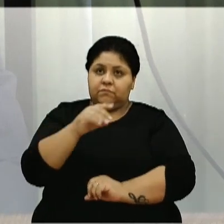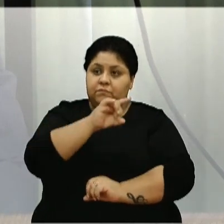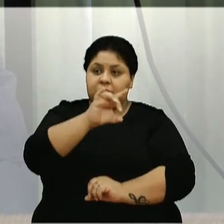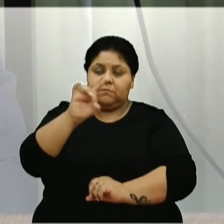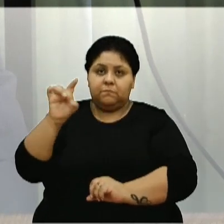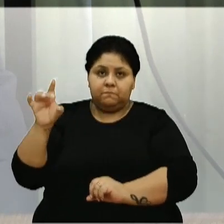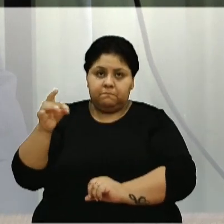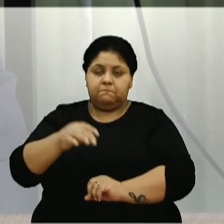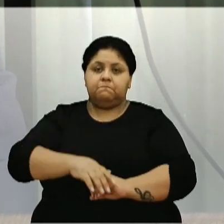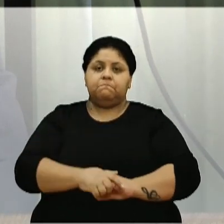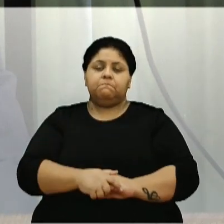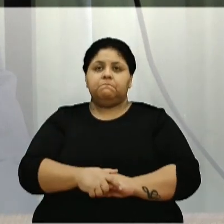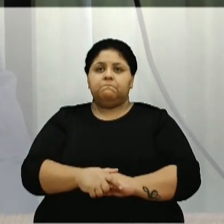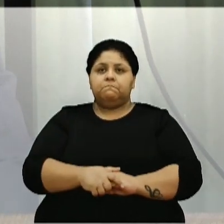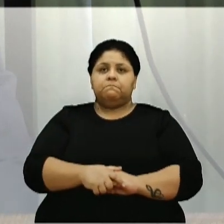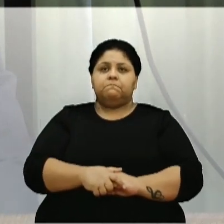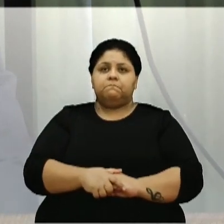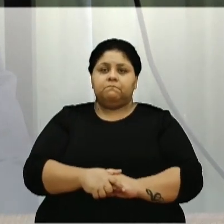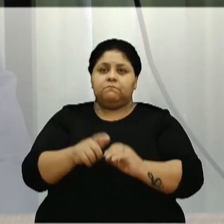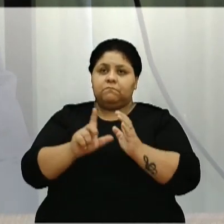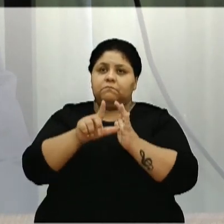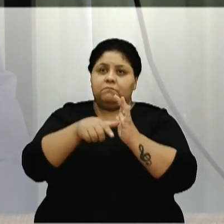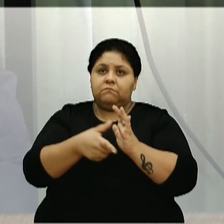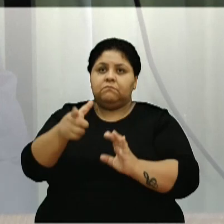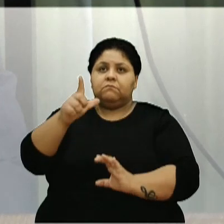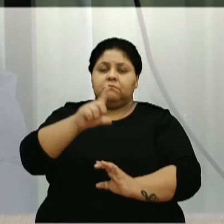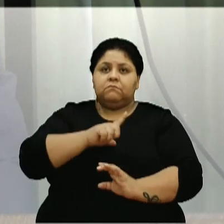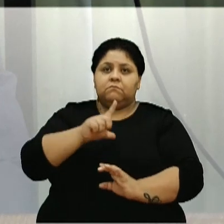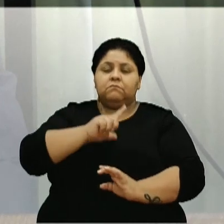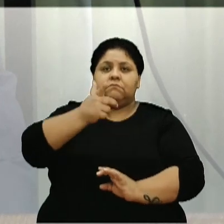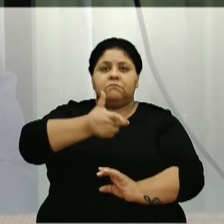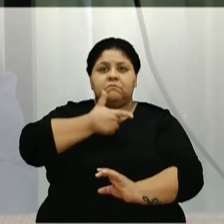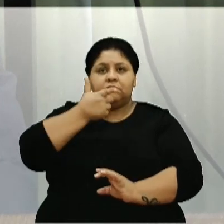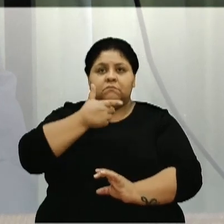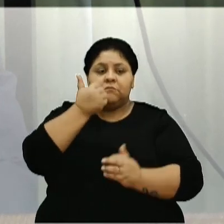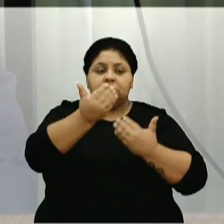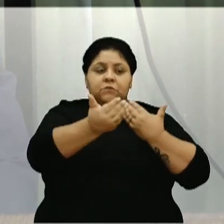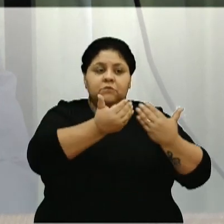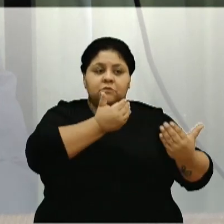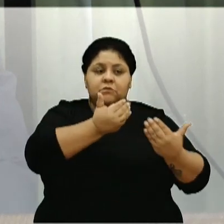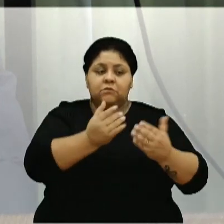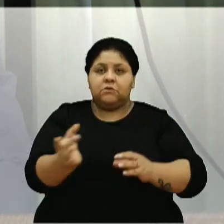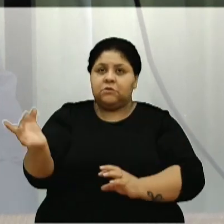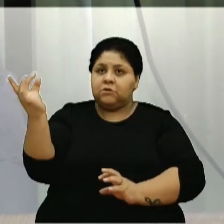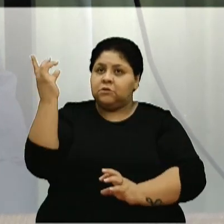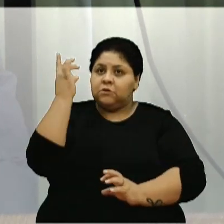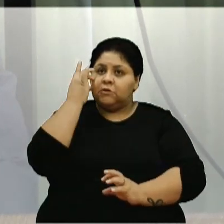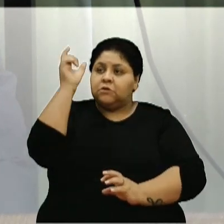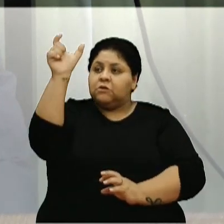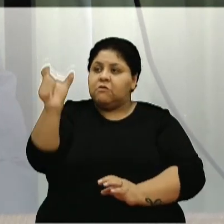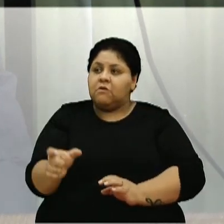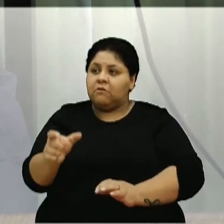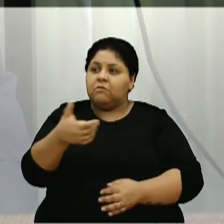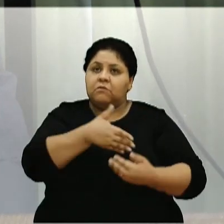um. Na sequência, teremos a manifestação e questionamento dos presentes e das pessoas que